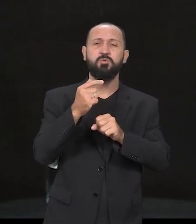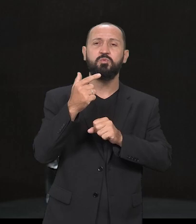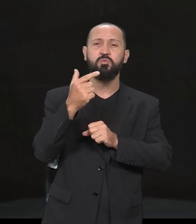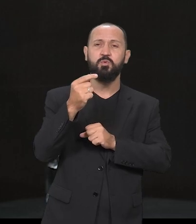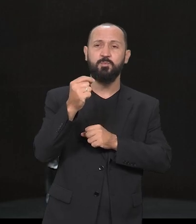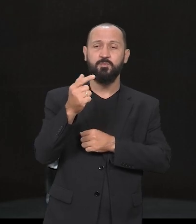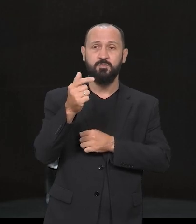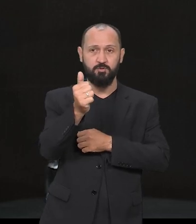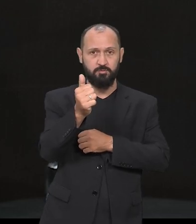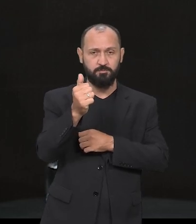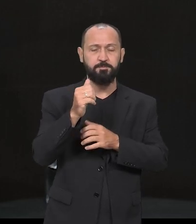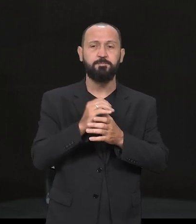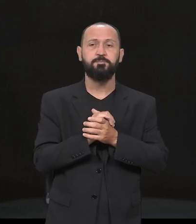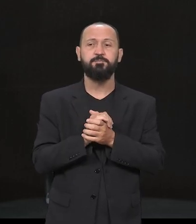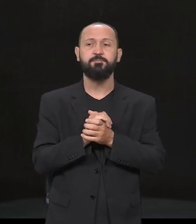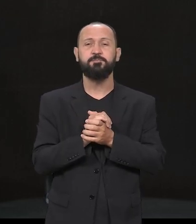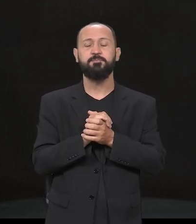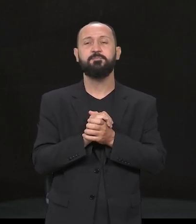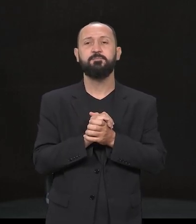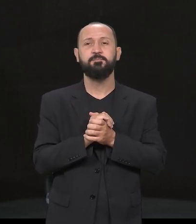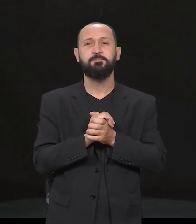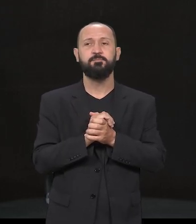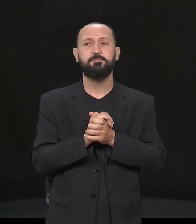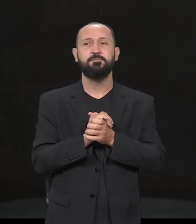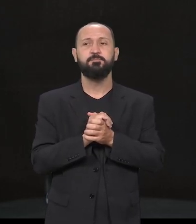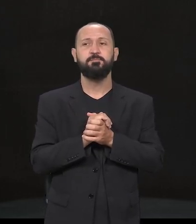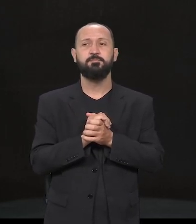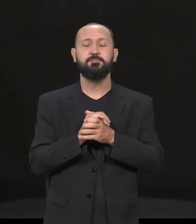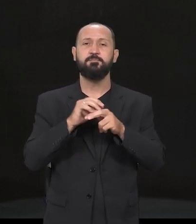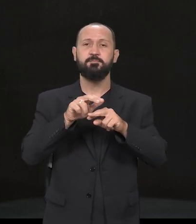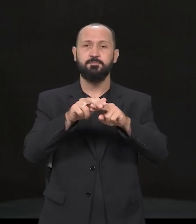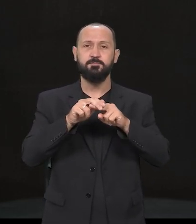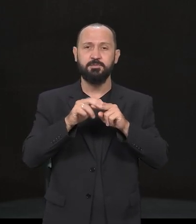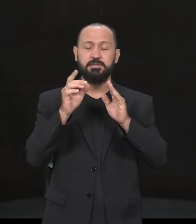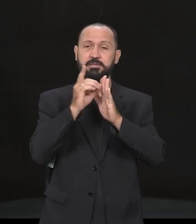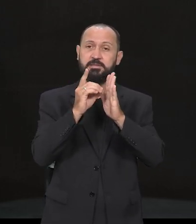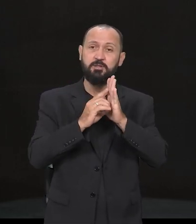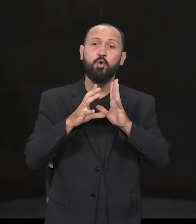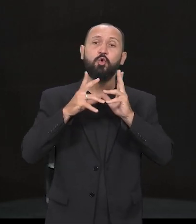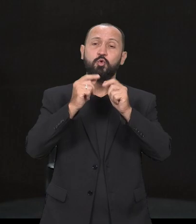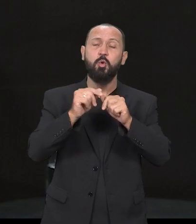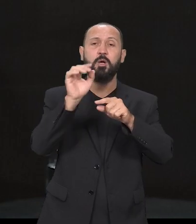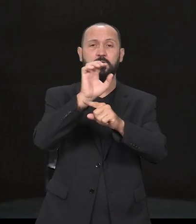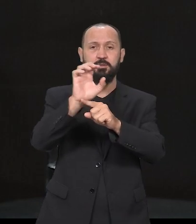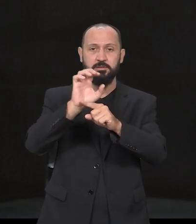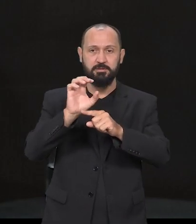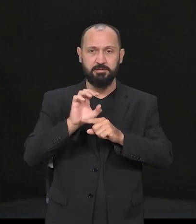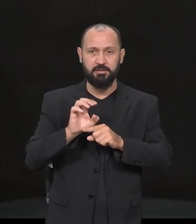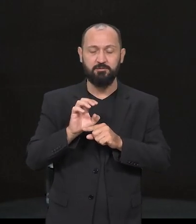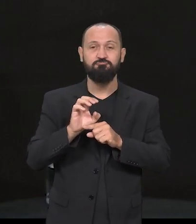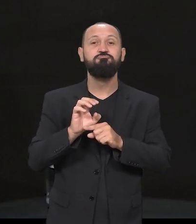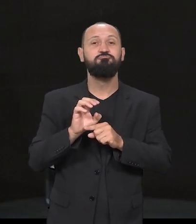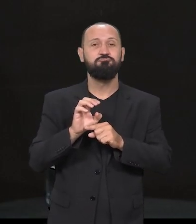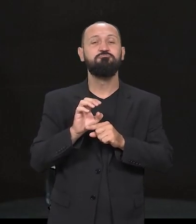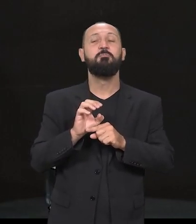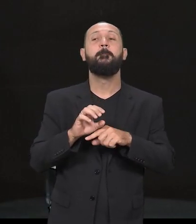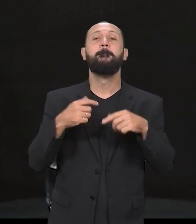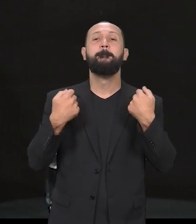2021, decreto 10.711, né? E por esse decreto, todos os estados da